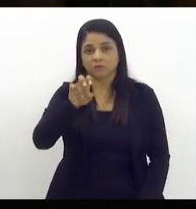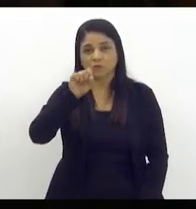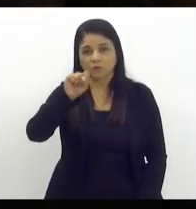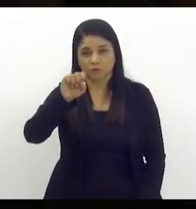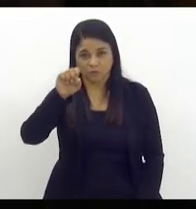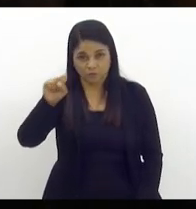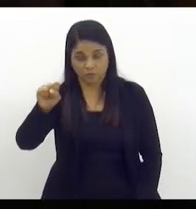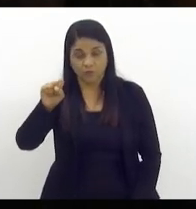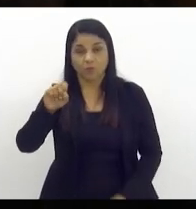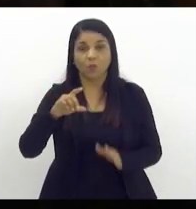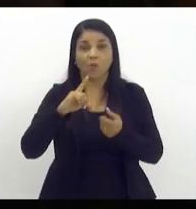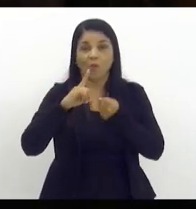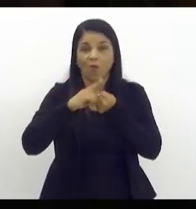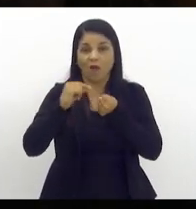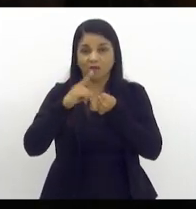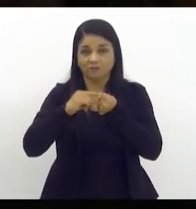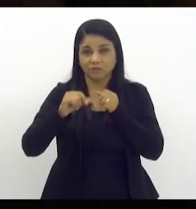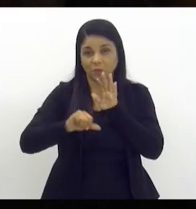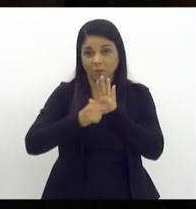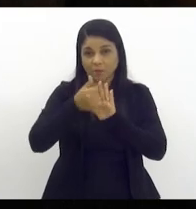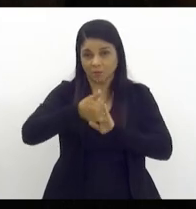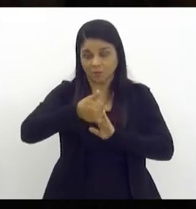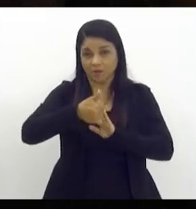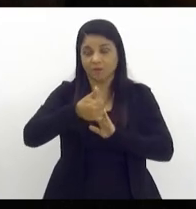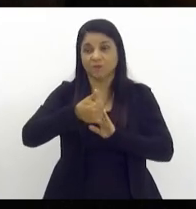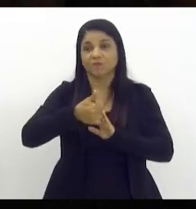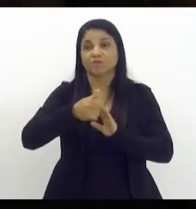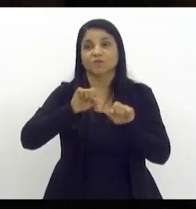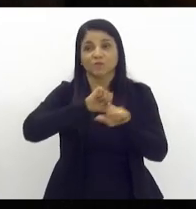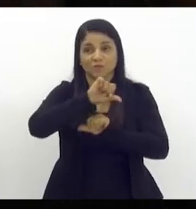1º desta lei diz o seguinte: